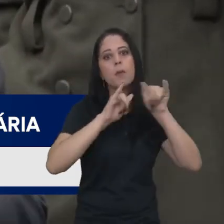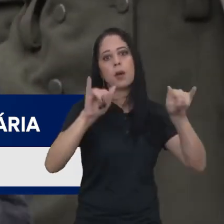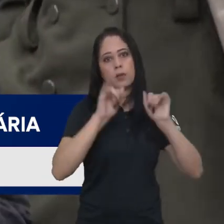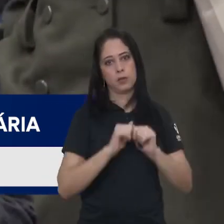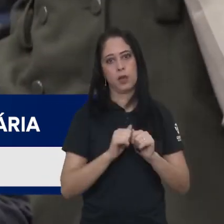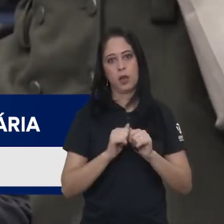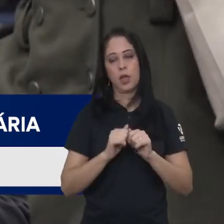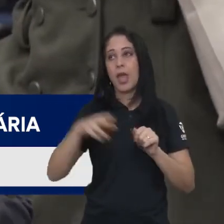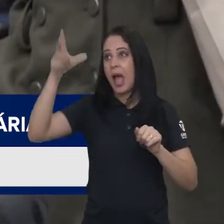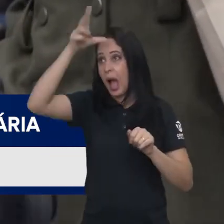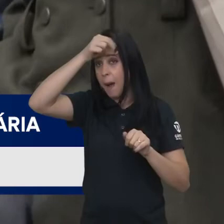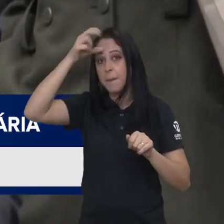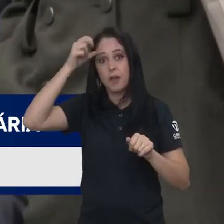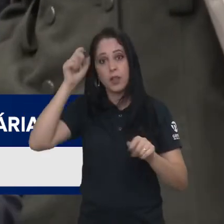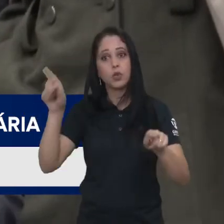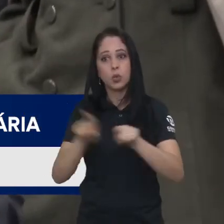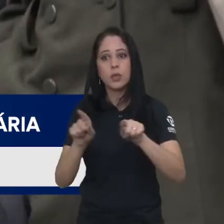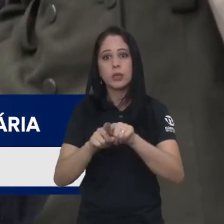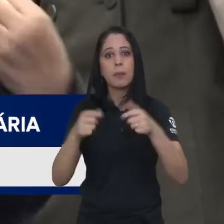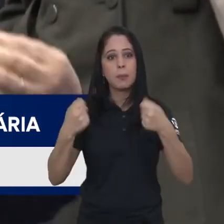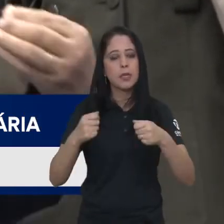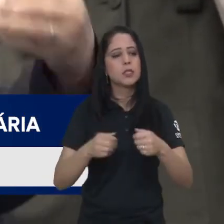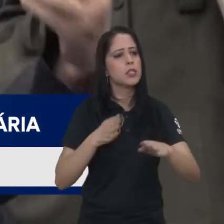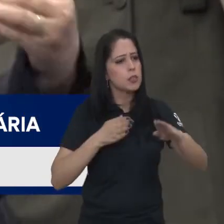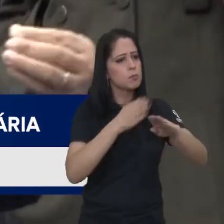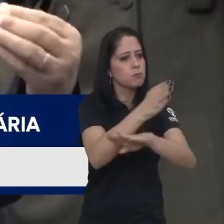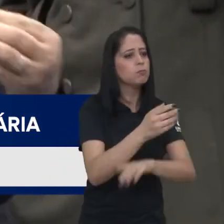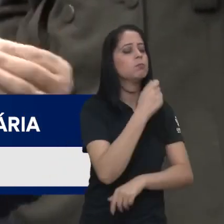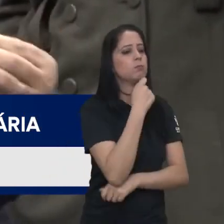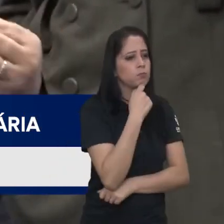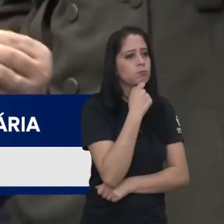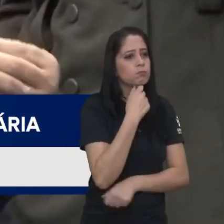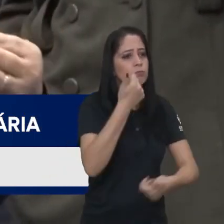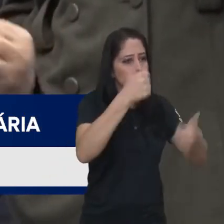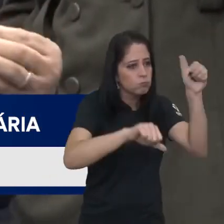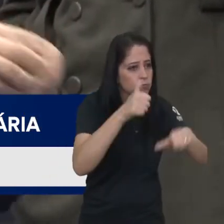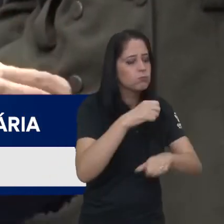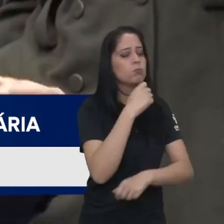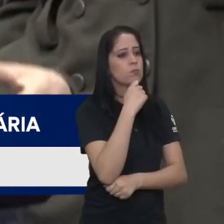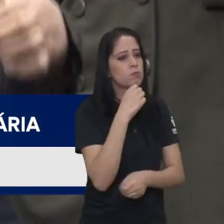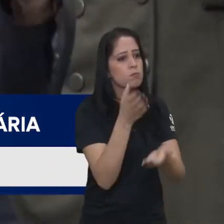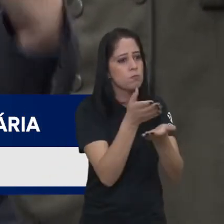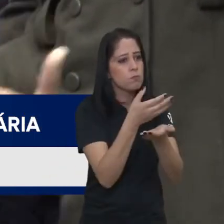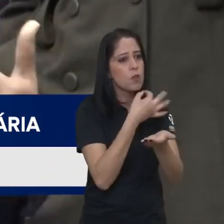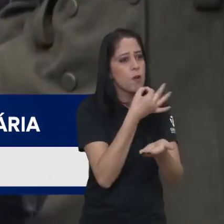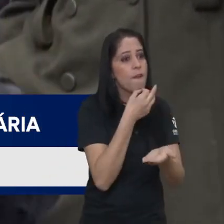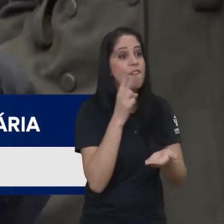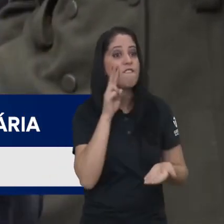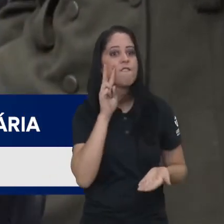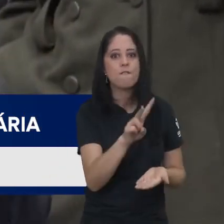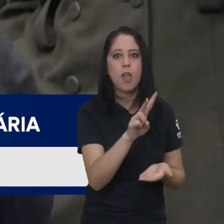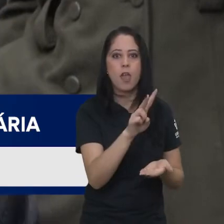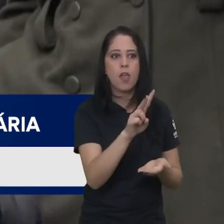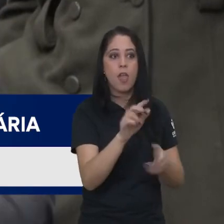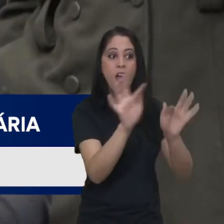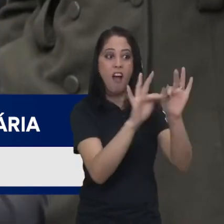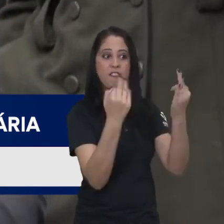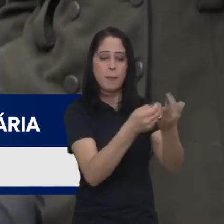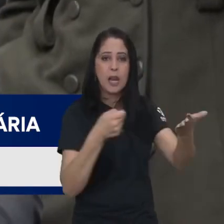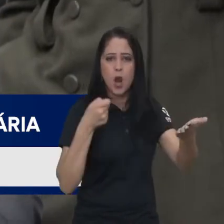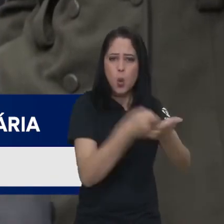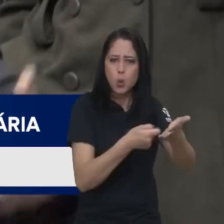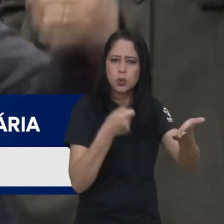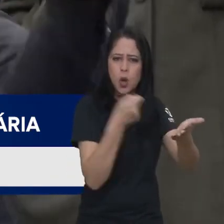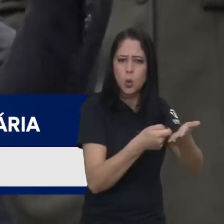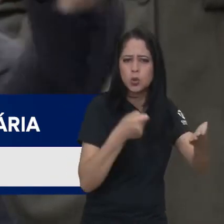poder público que escute a população e sinta o que é uma pessoa, uma família que luta a vida inteira para